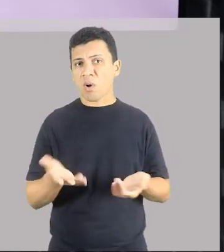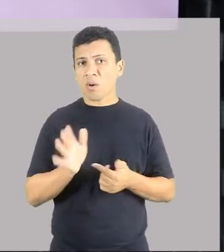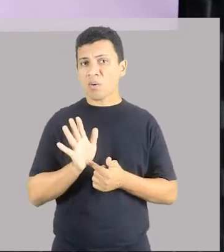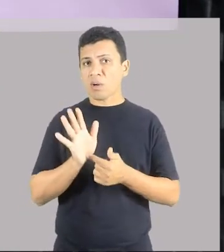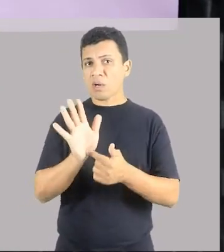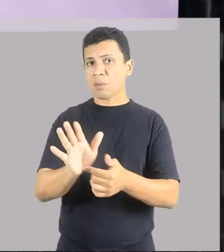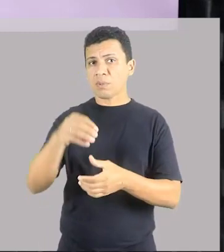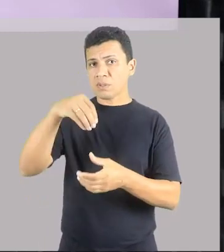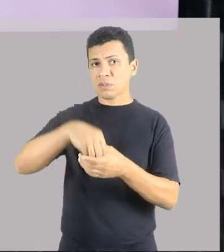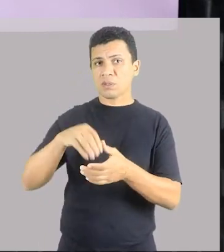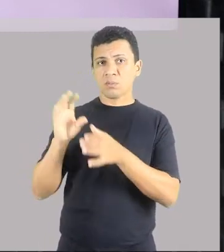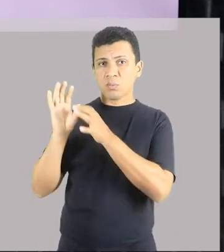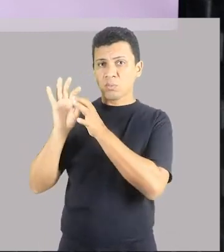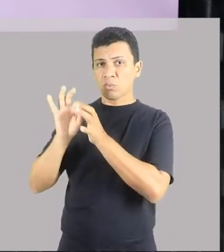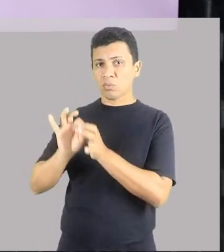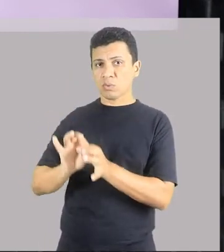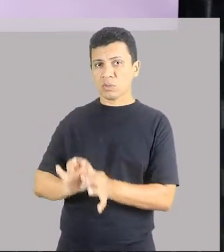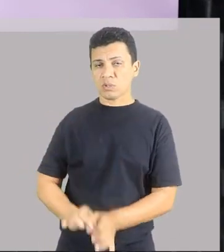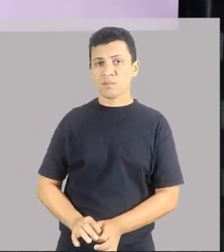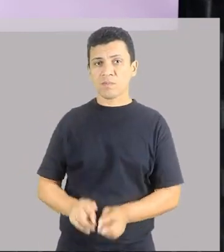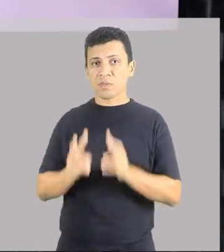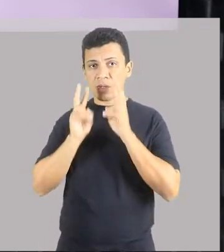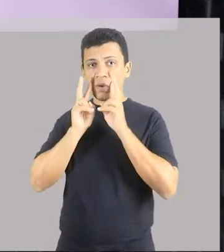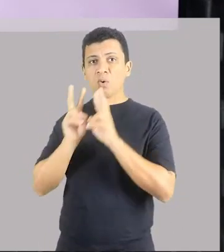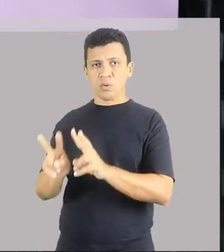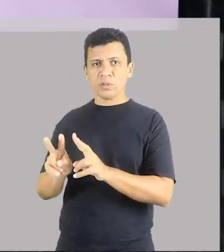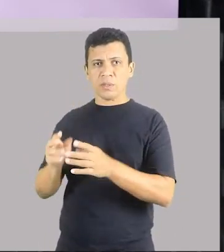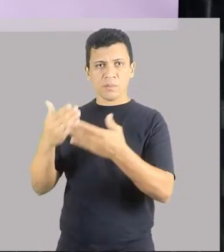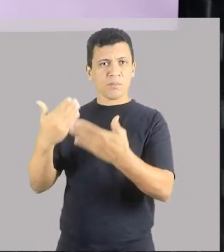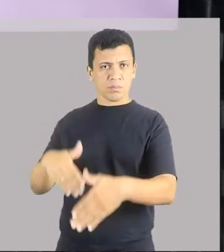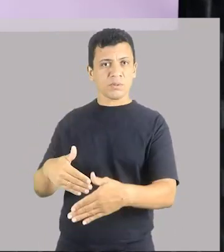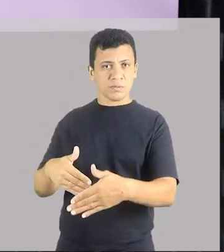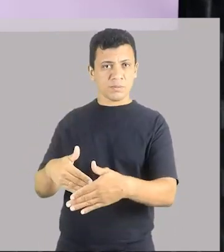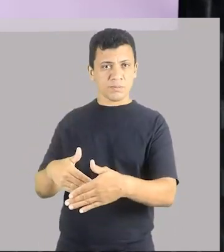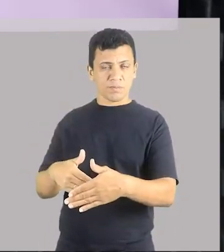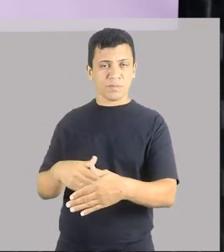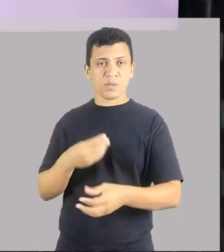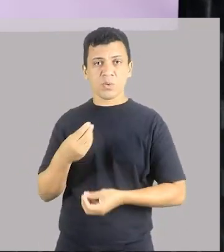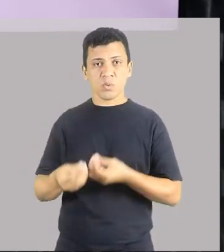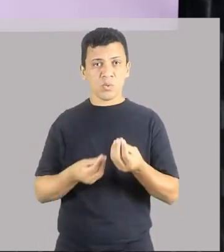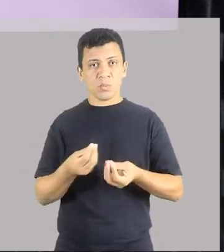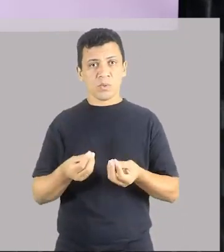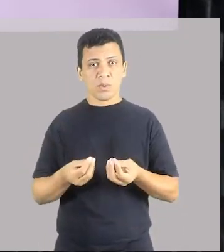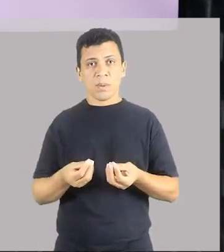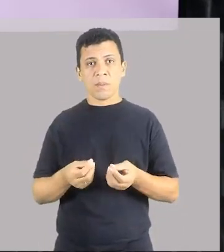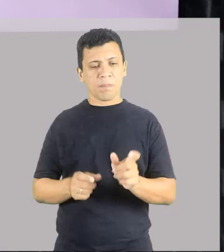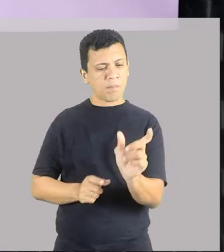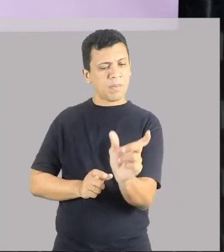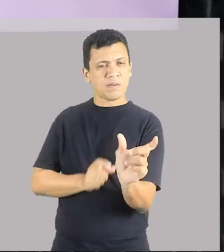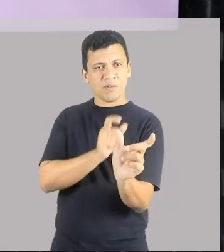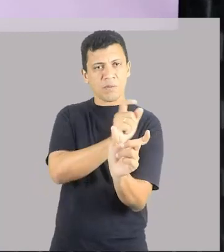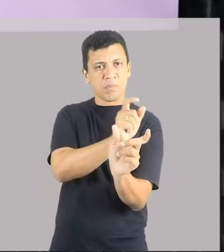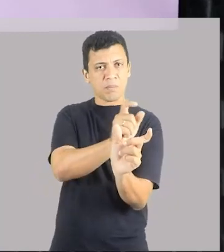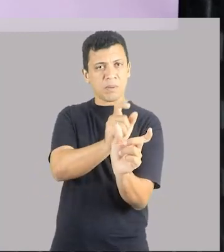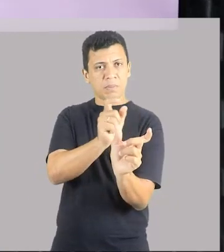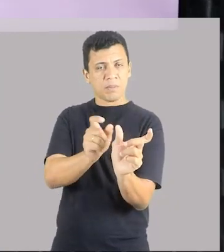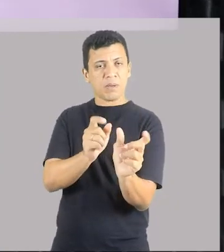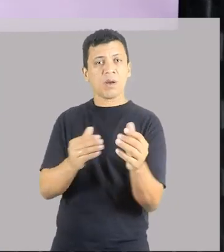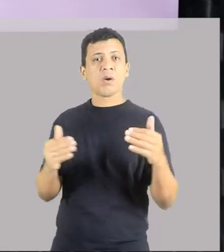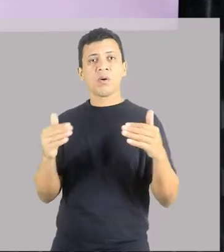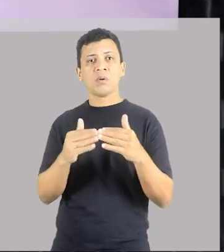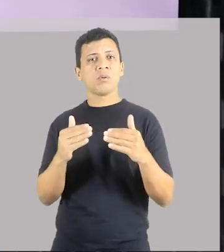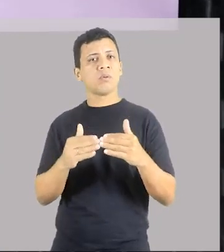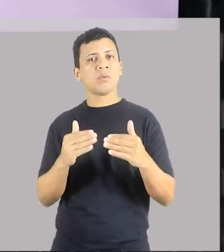apresenta dentro do contexto eu olhei as provas e praticamente essa parte de estrutura de palavras é muito associada muito